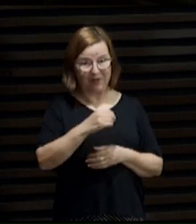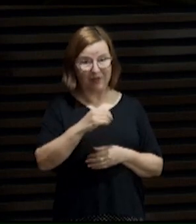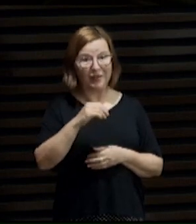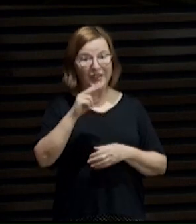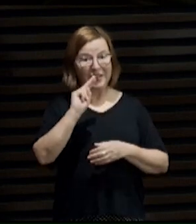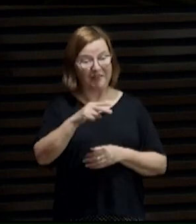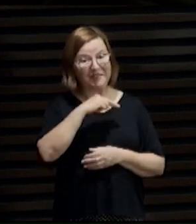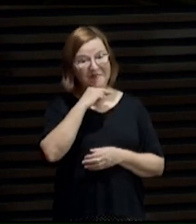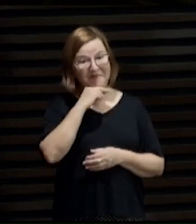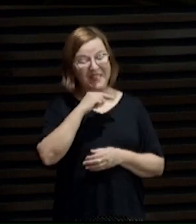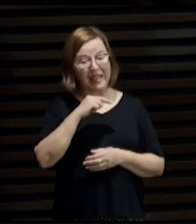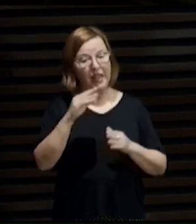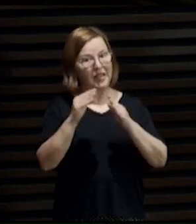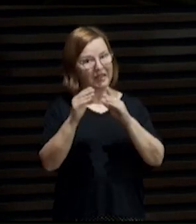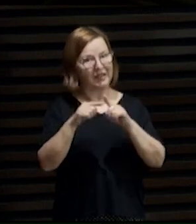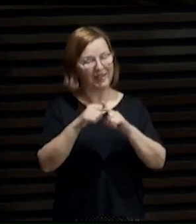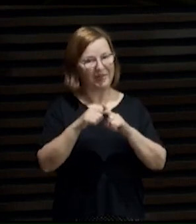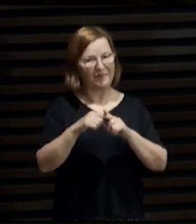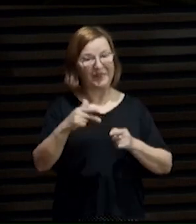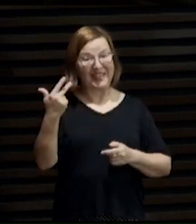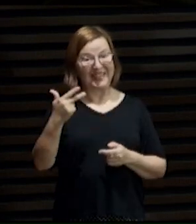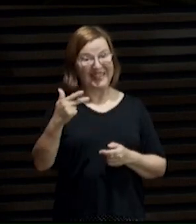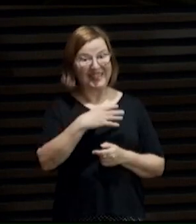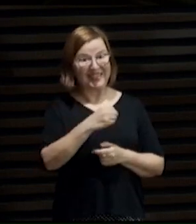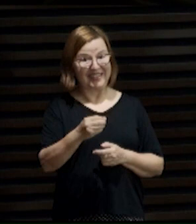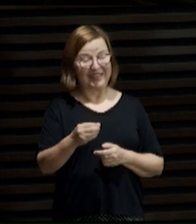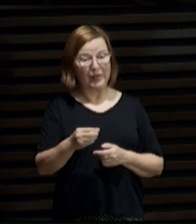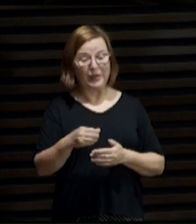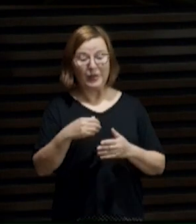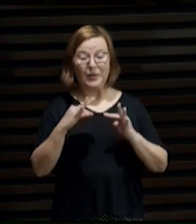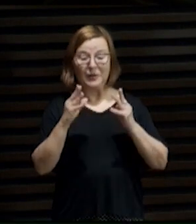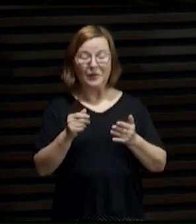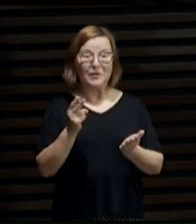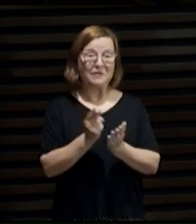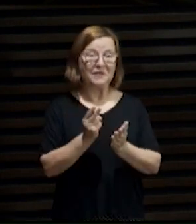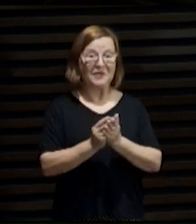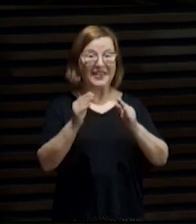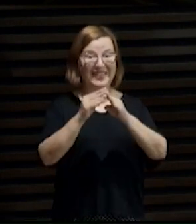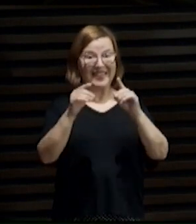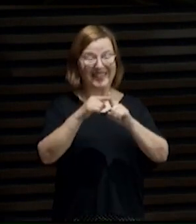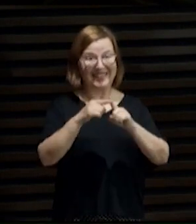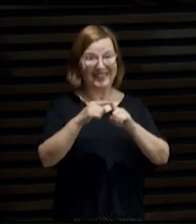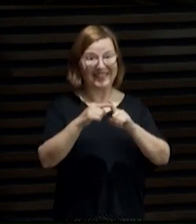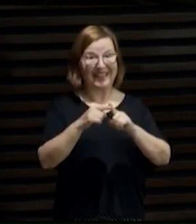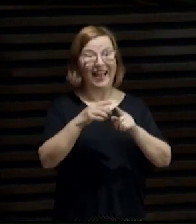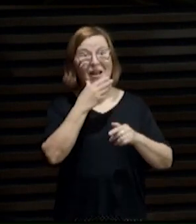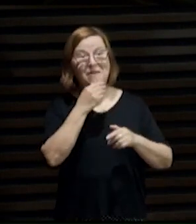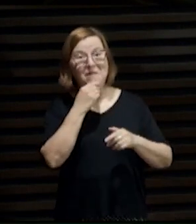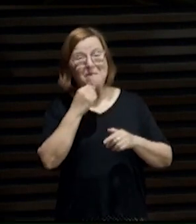igreja. A terceira geração, todos na mesma igreja. É o homem mais rico desse